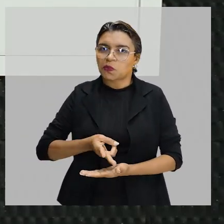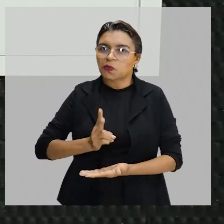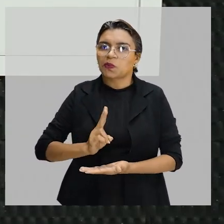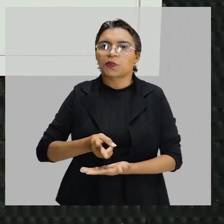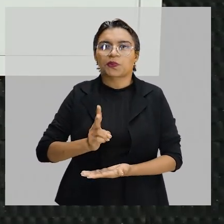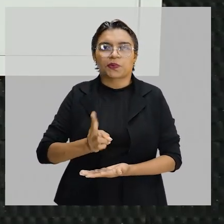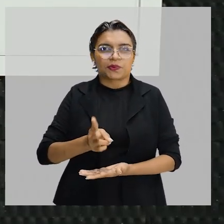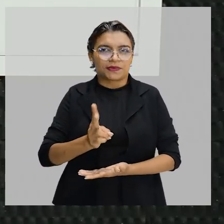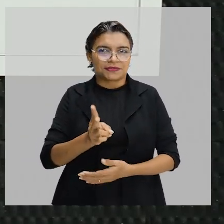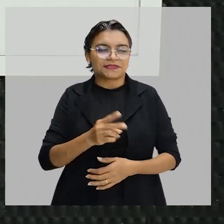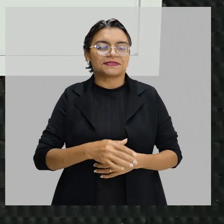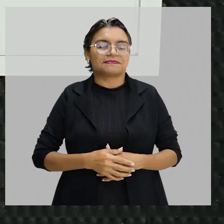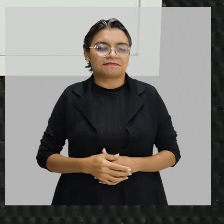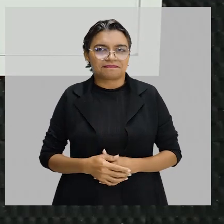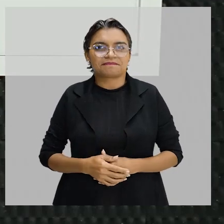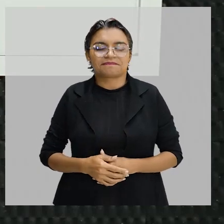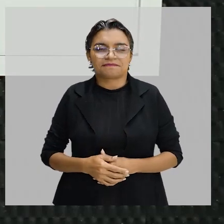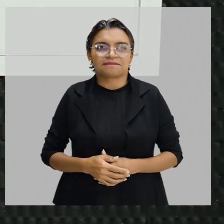constante,